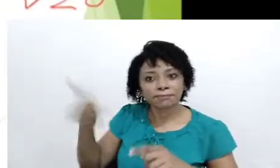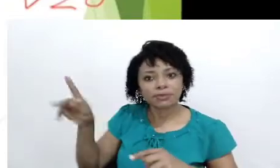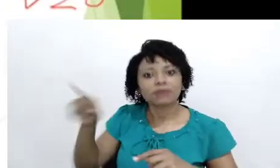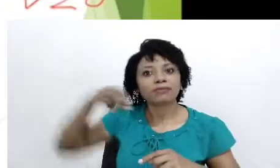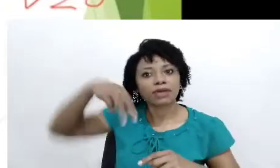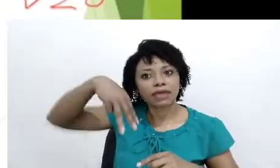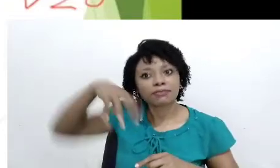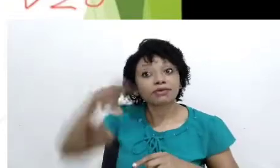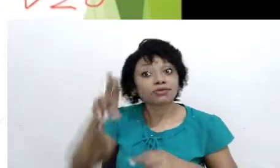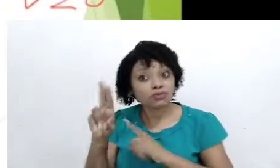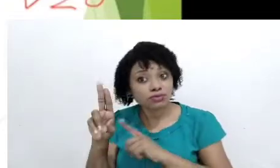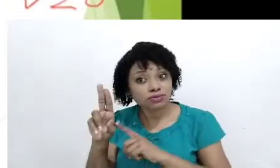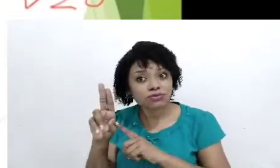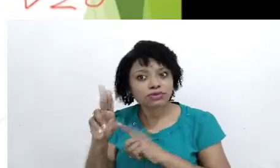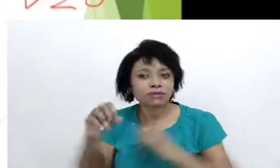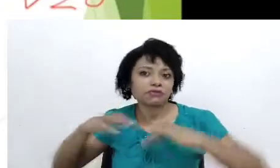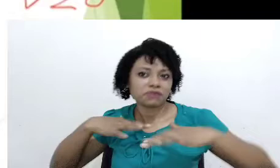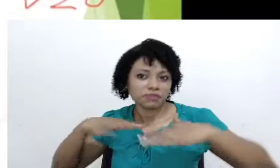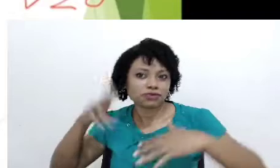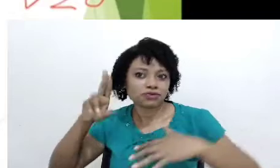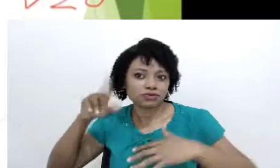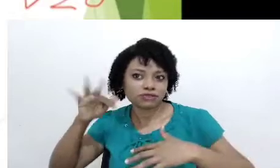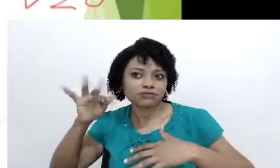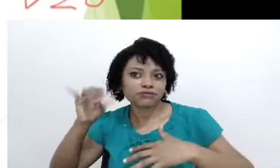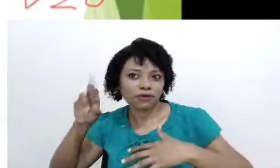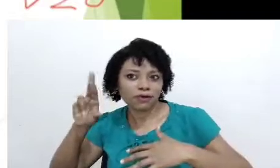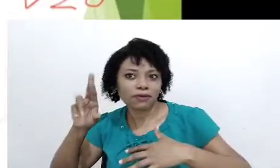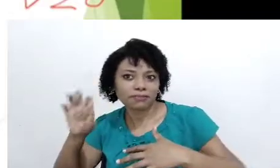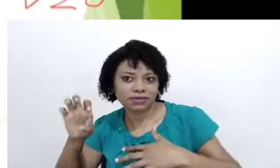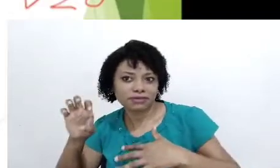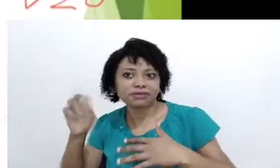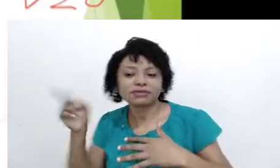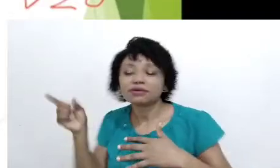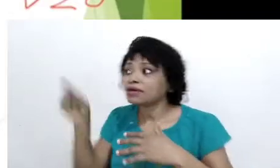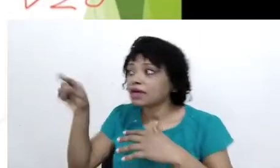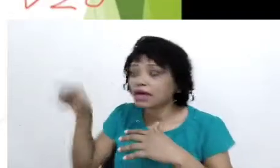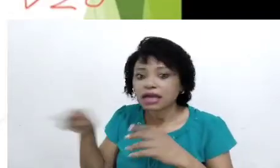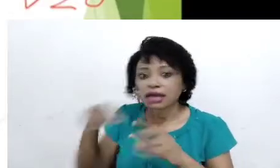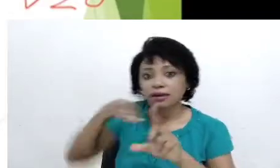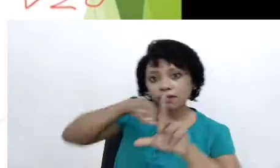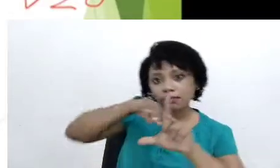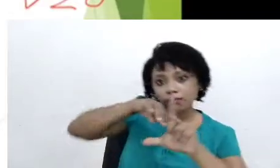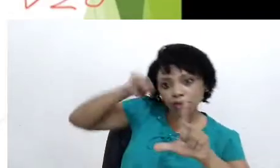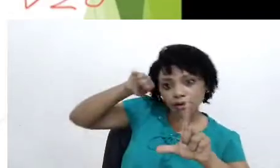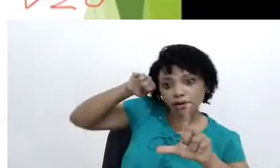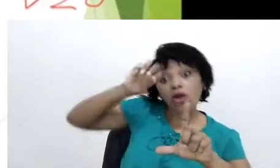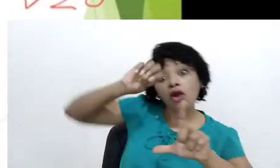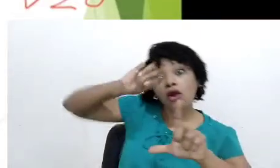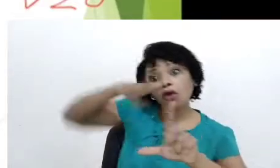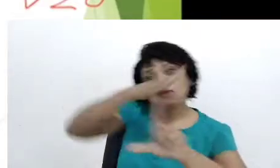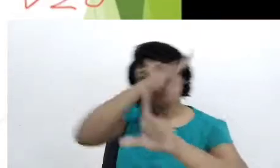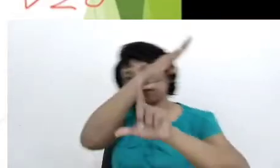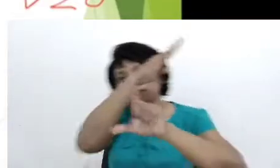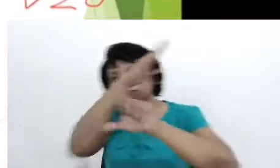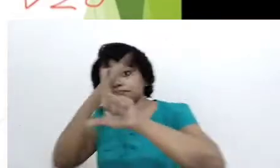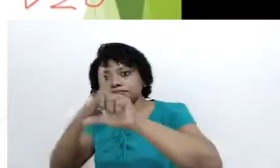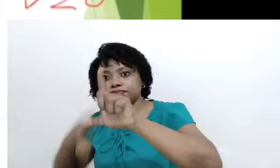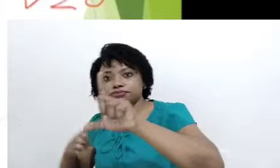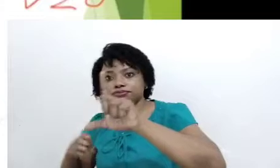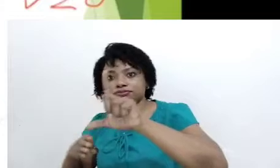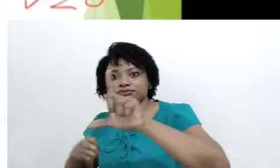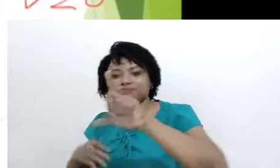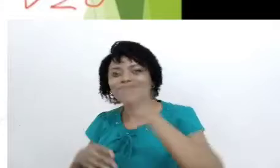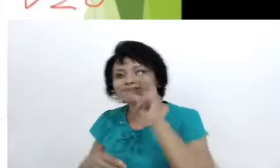da posição. O gráfico da posição no movimento uniforme vai ser também uma reta, ou uma reta